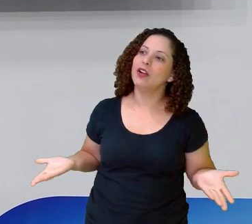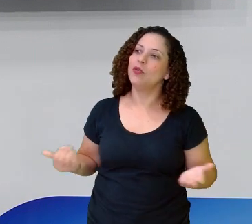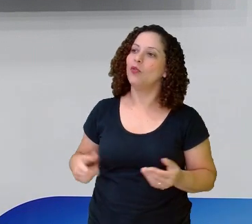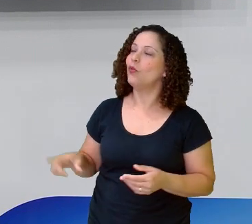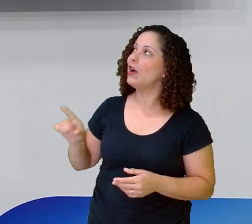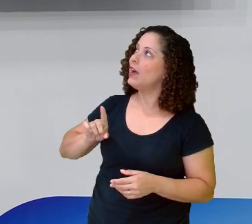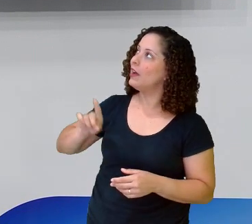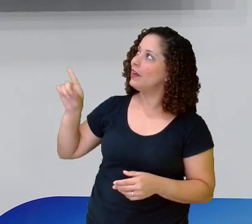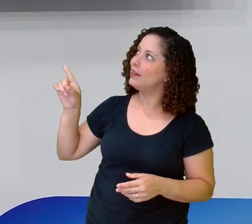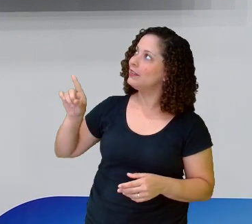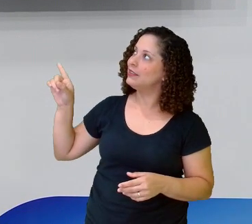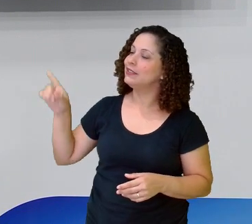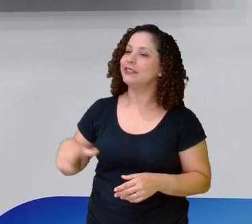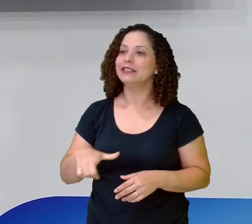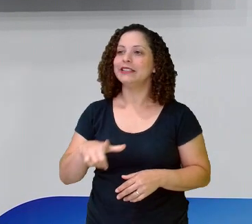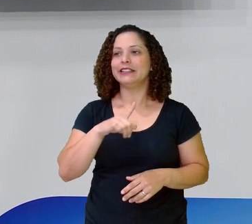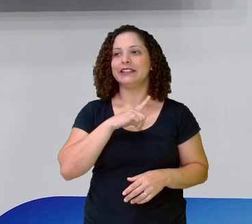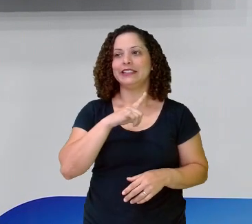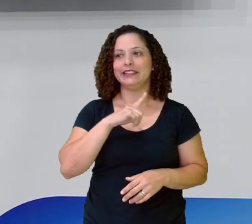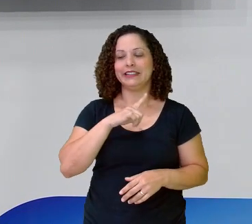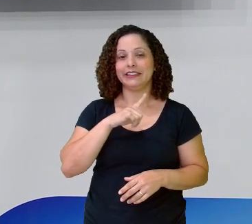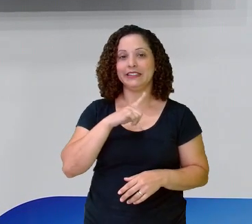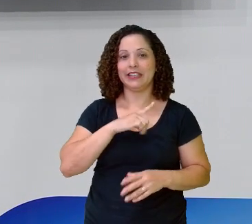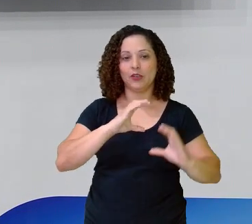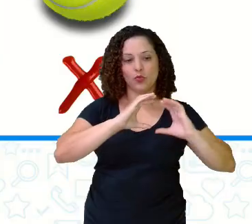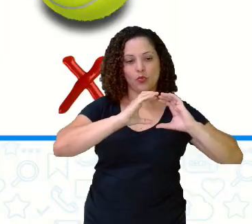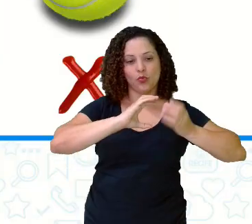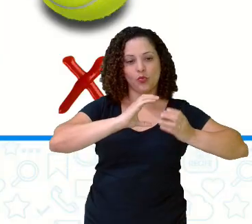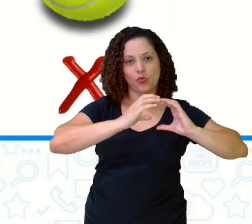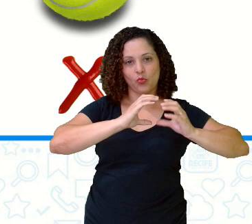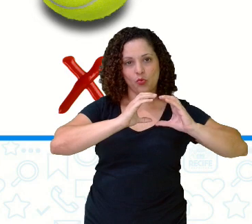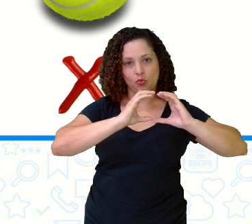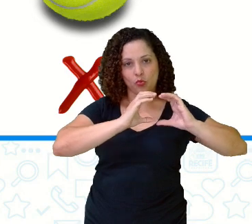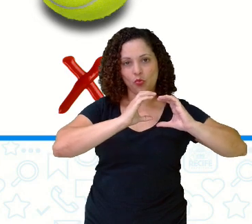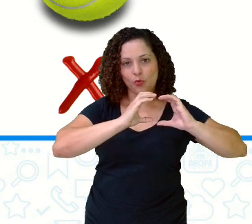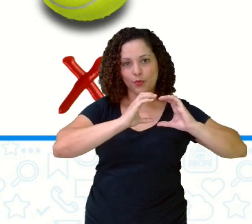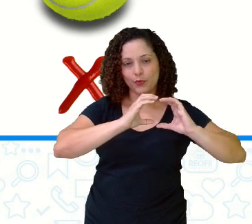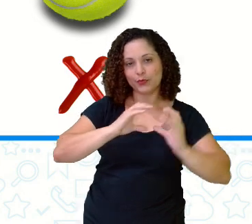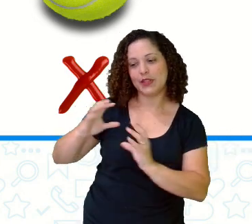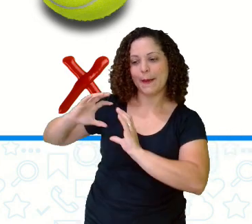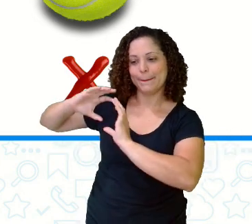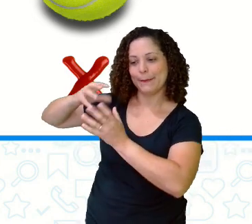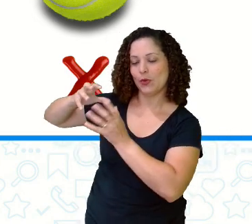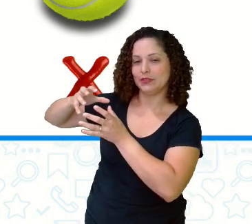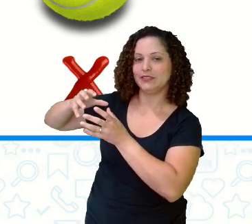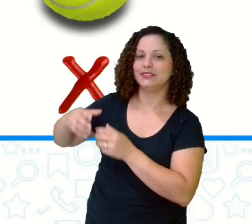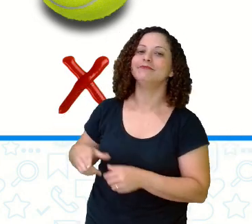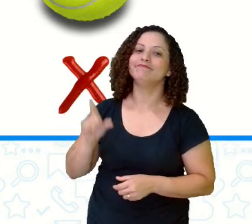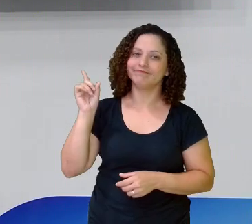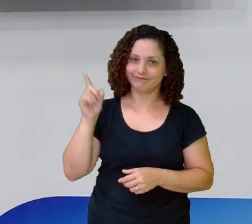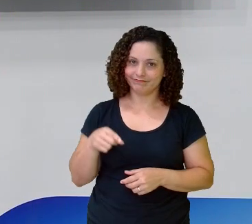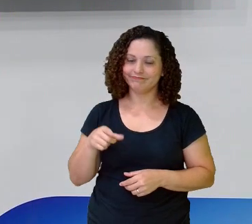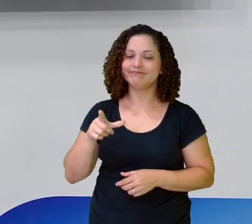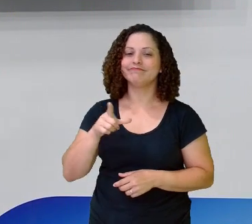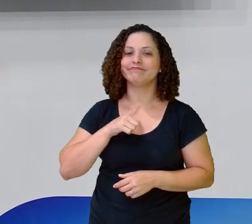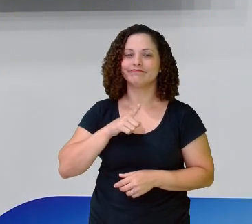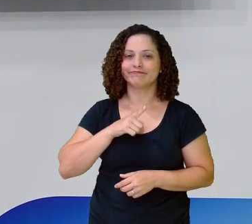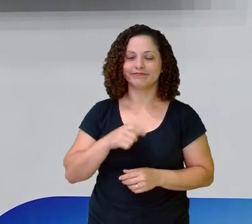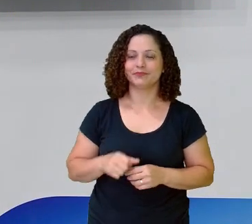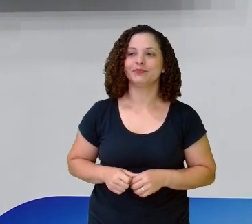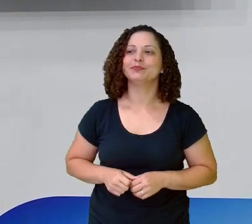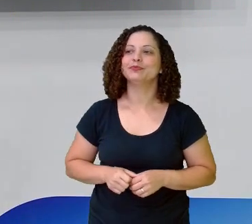eu vou ter o meu cubo mágico e vou ter a minha bolinha, né, que é a